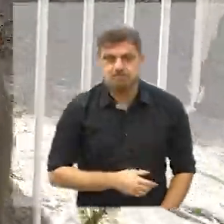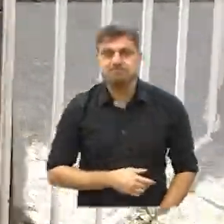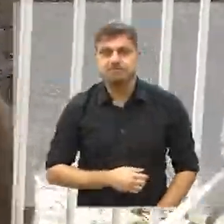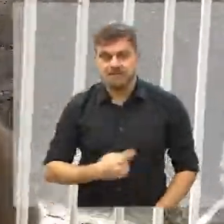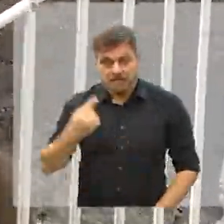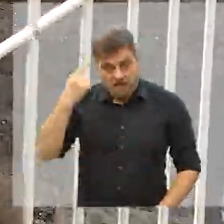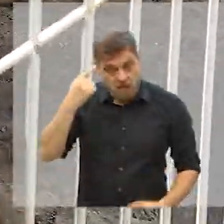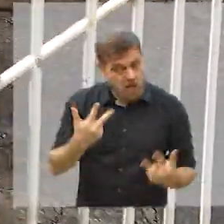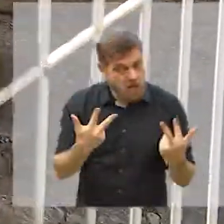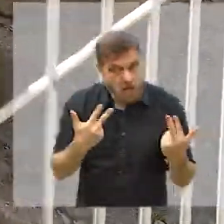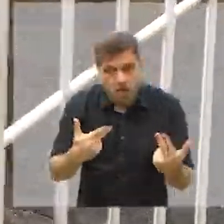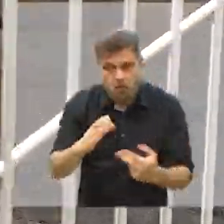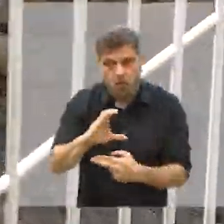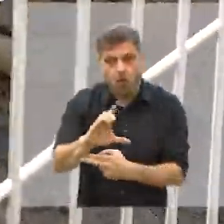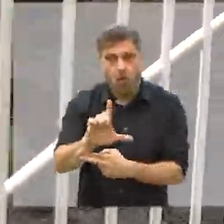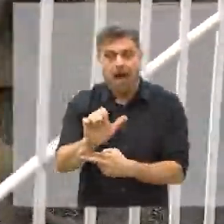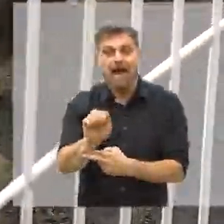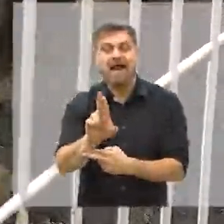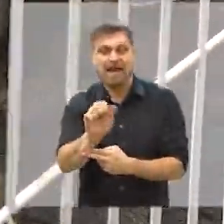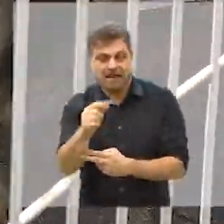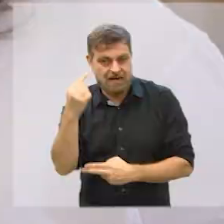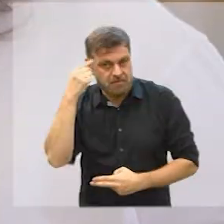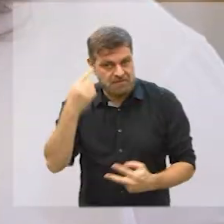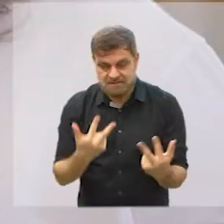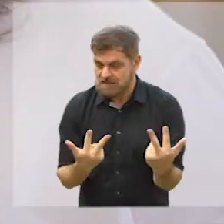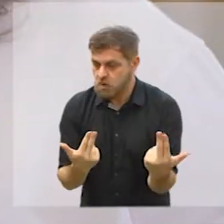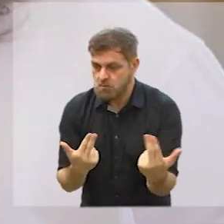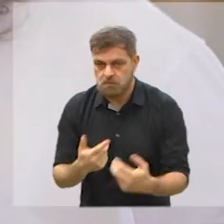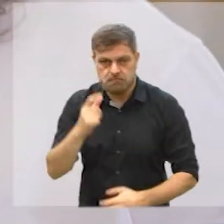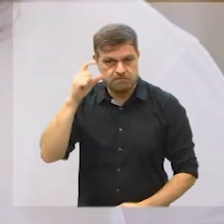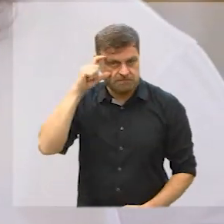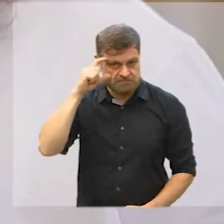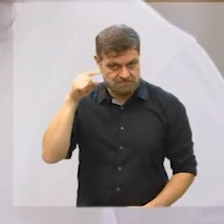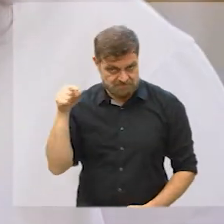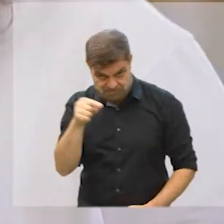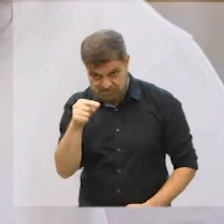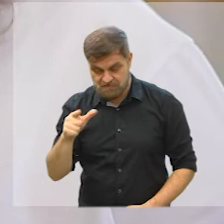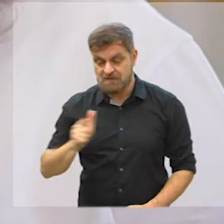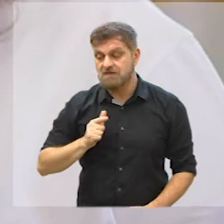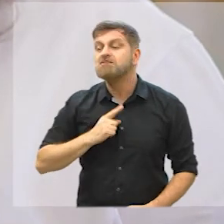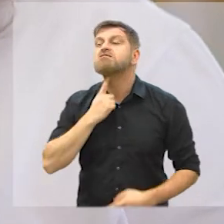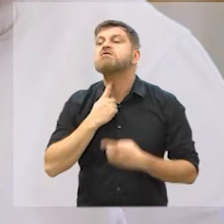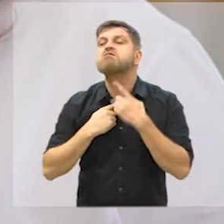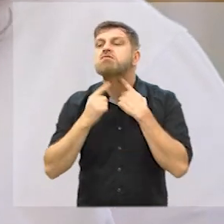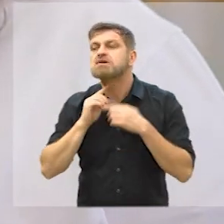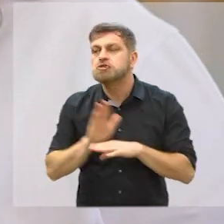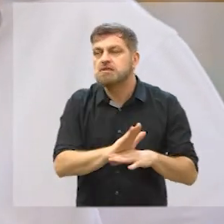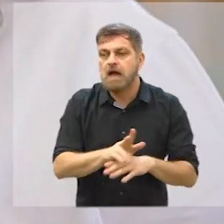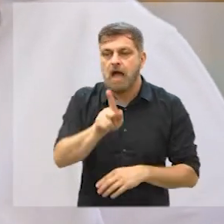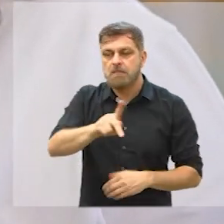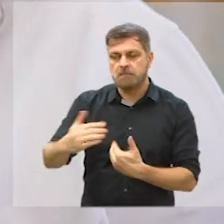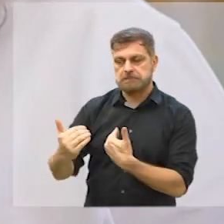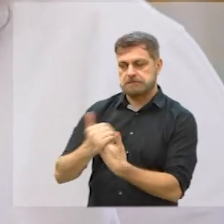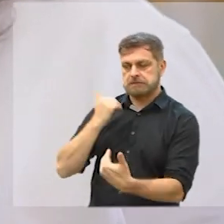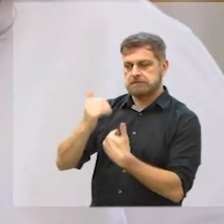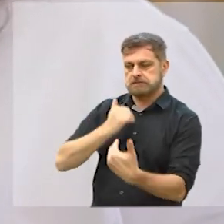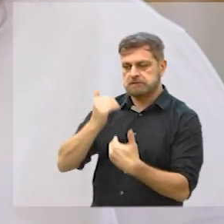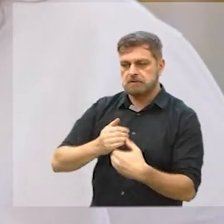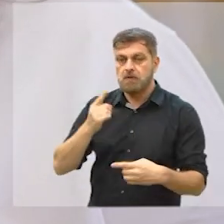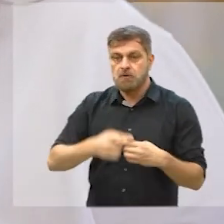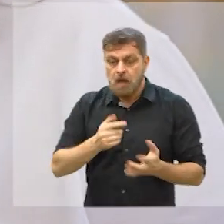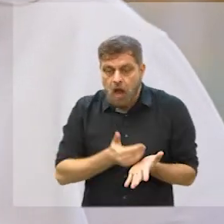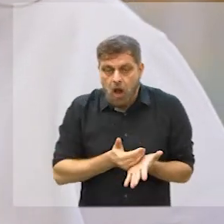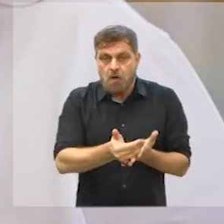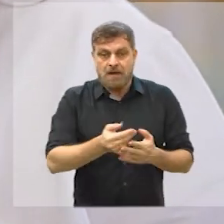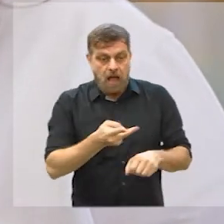que pensa a Clara. Eu sempre tive vontade de ajudar. Aí uma professora minha falou, por que vocês não